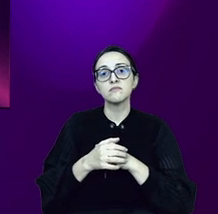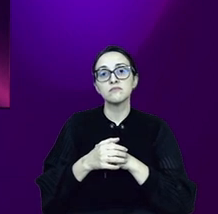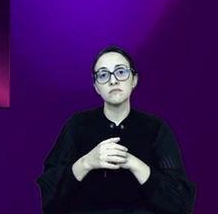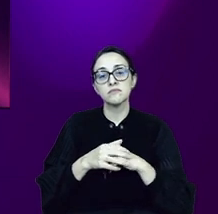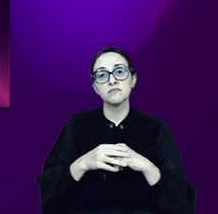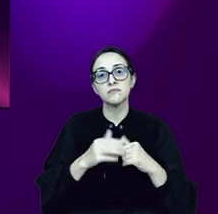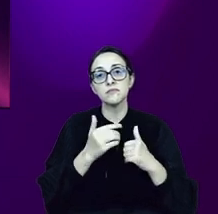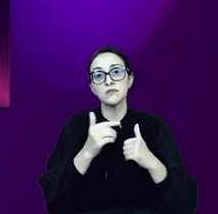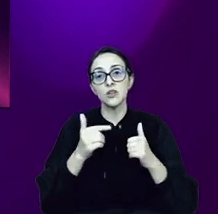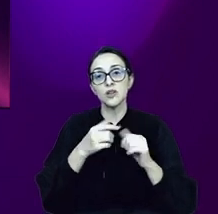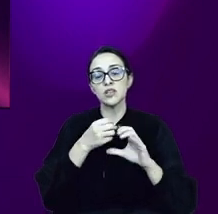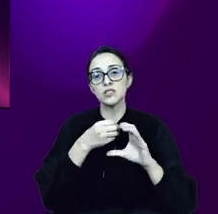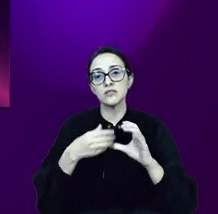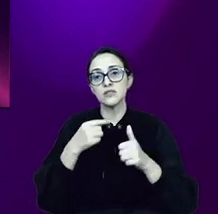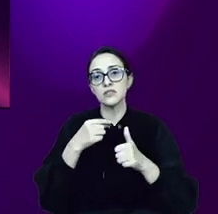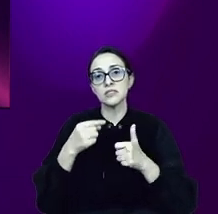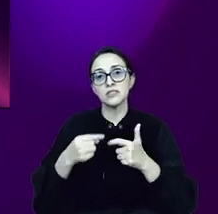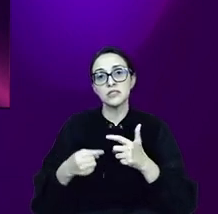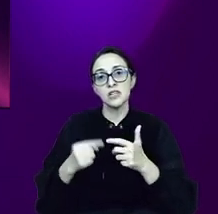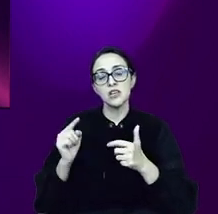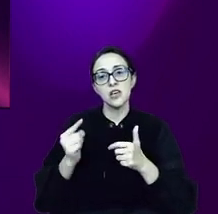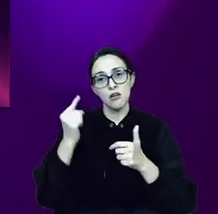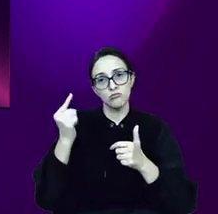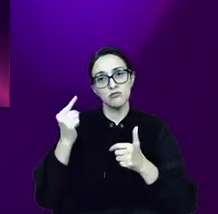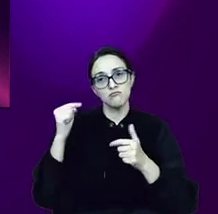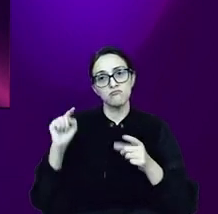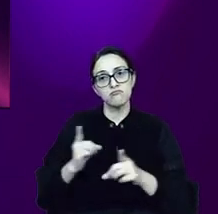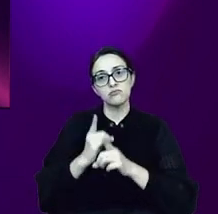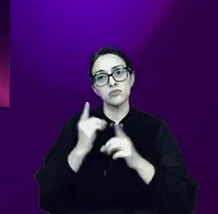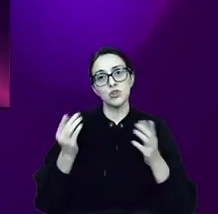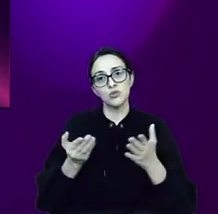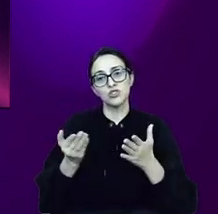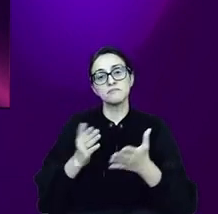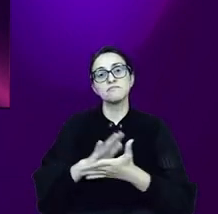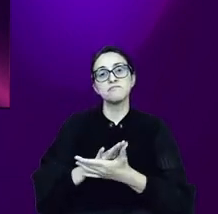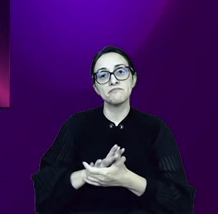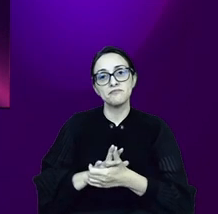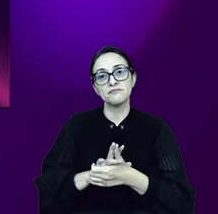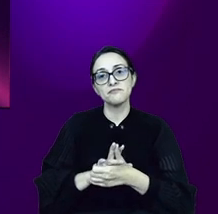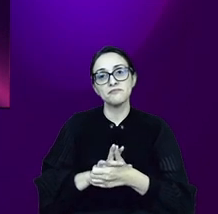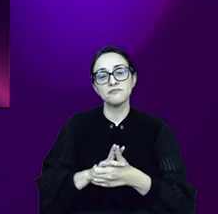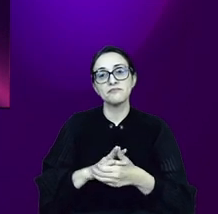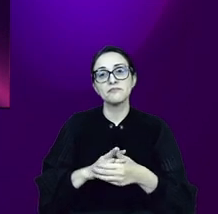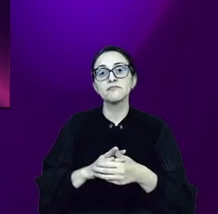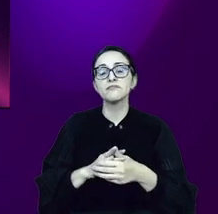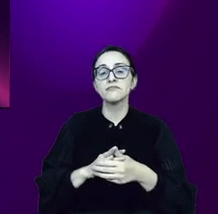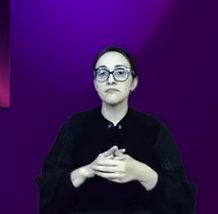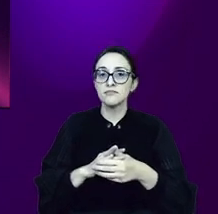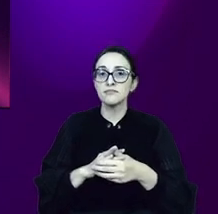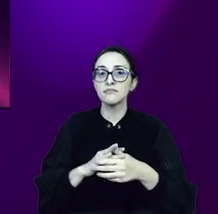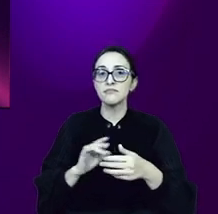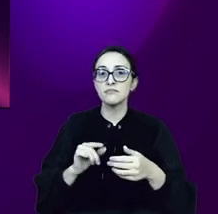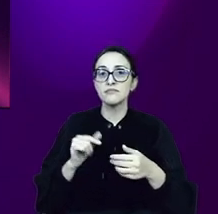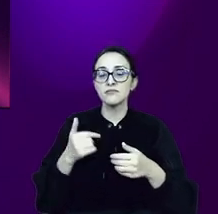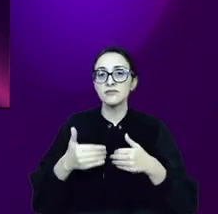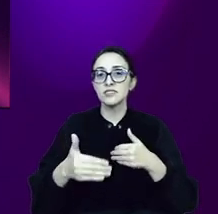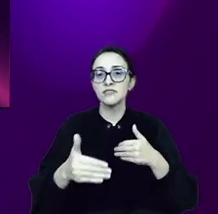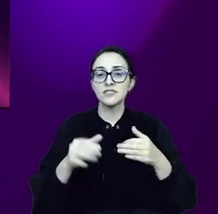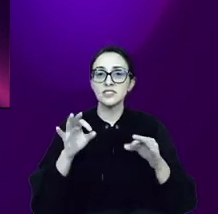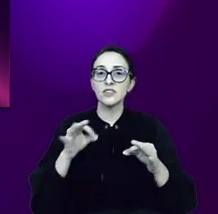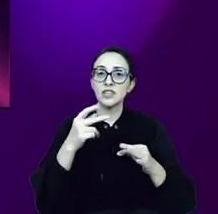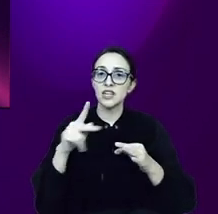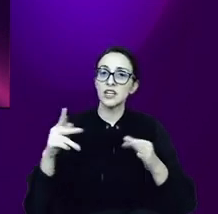como não classificado, né? Essa é uma denominação hoje muito comum de se utilizar, e a definição dele